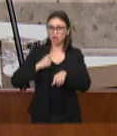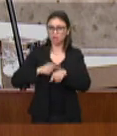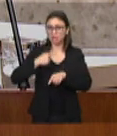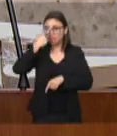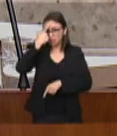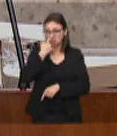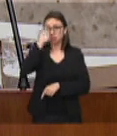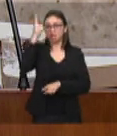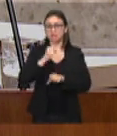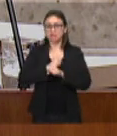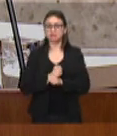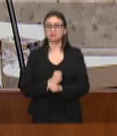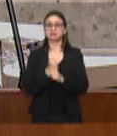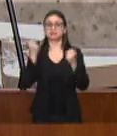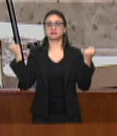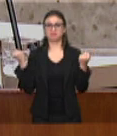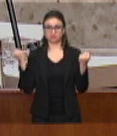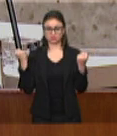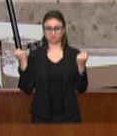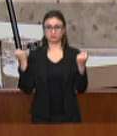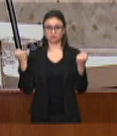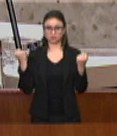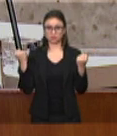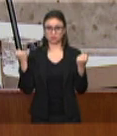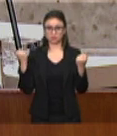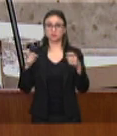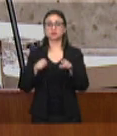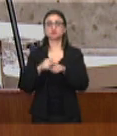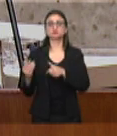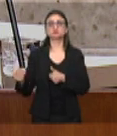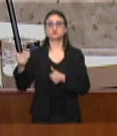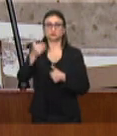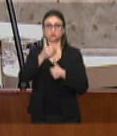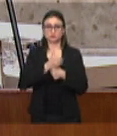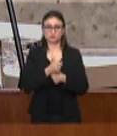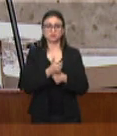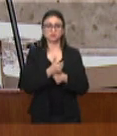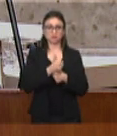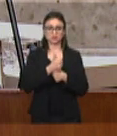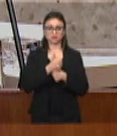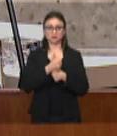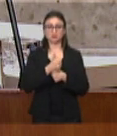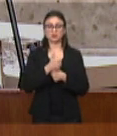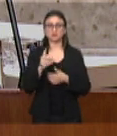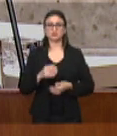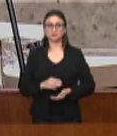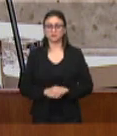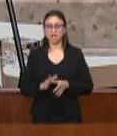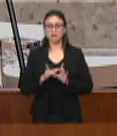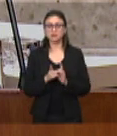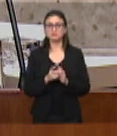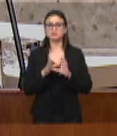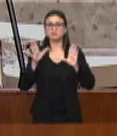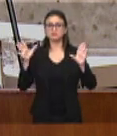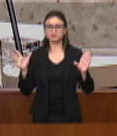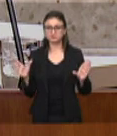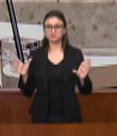ideia de liberdade concedida, substituindo-a por uma concepção de